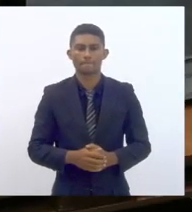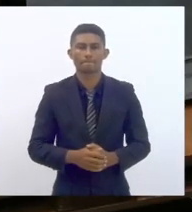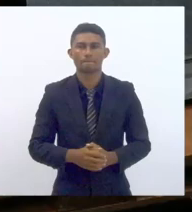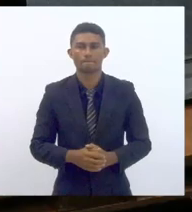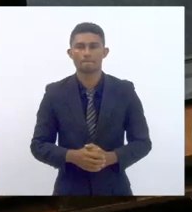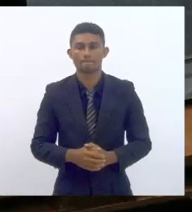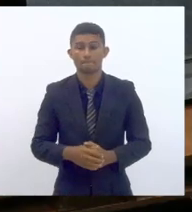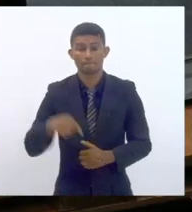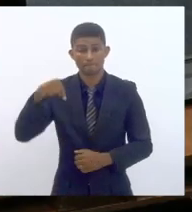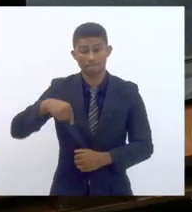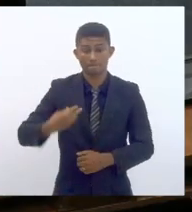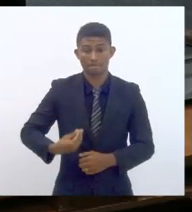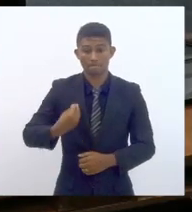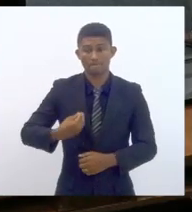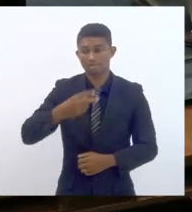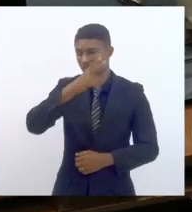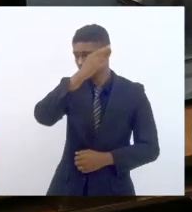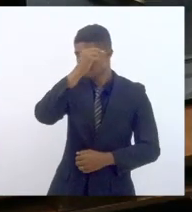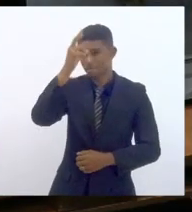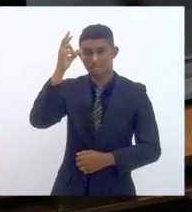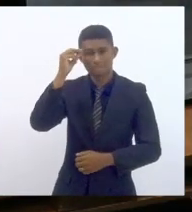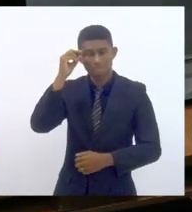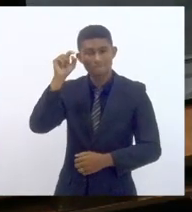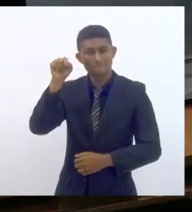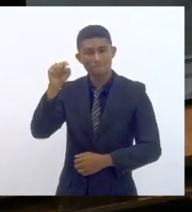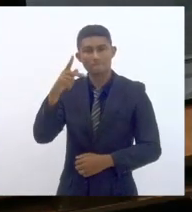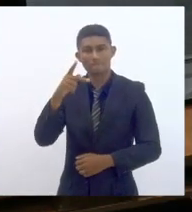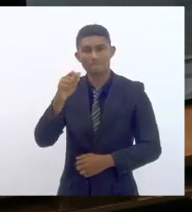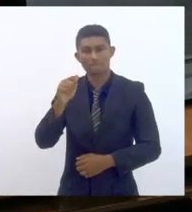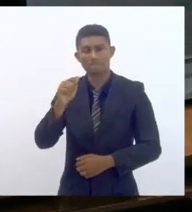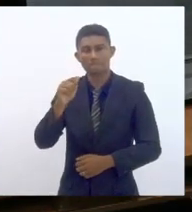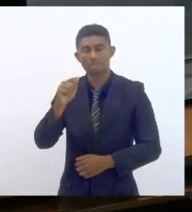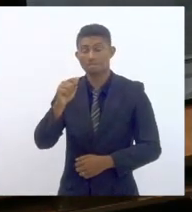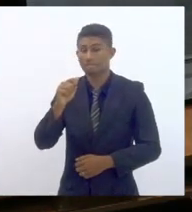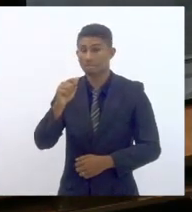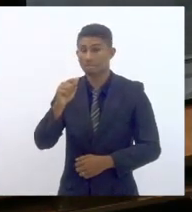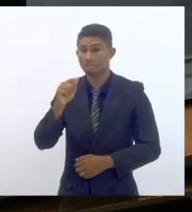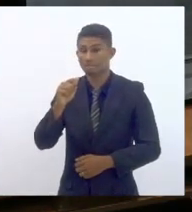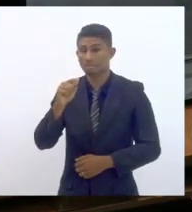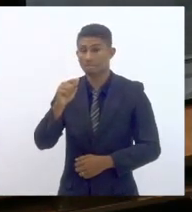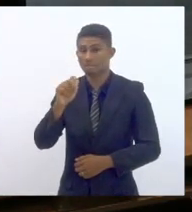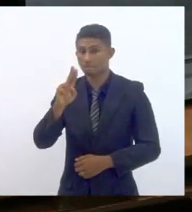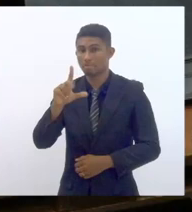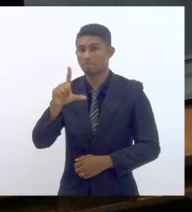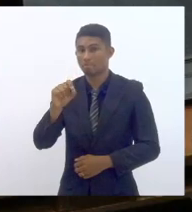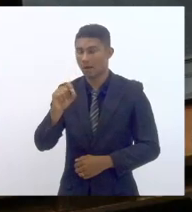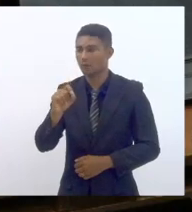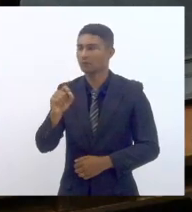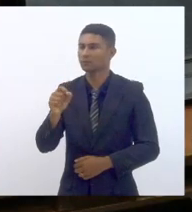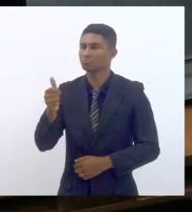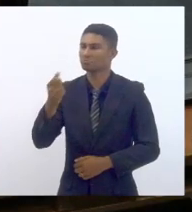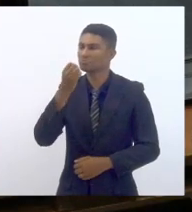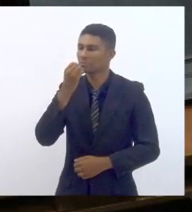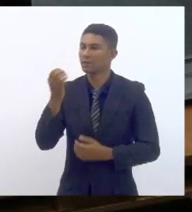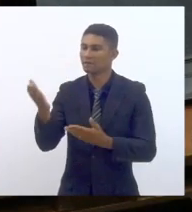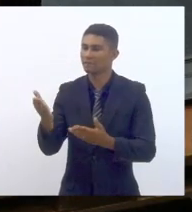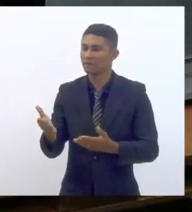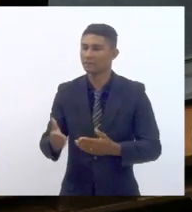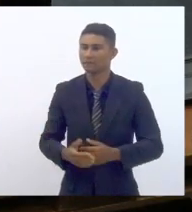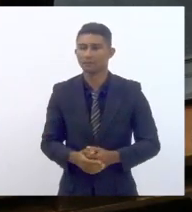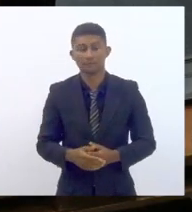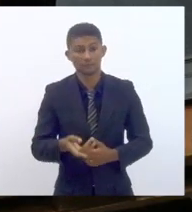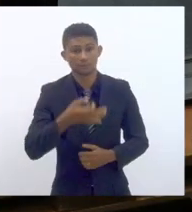Está conosco aqui o prefeito de Dinheiro, Paulo de Fronten. Maneco, seja bem-vindo, meu irmão. Presidente, o parecer